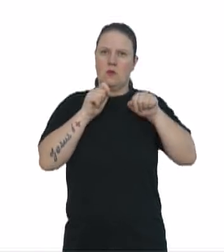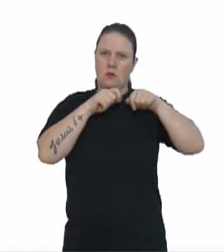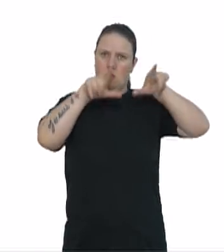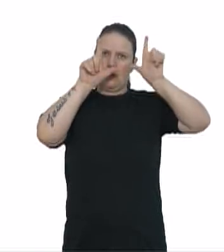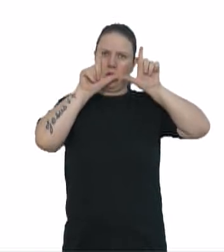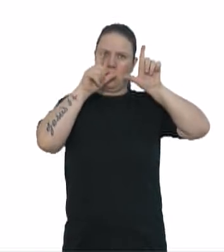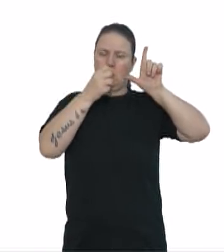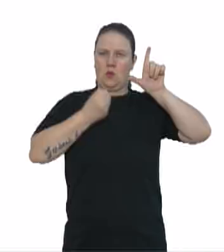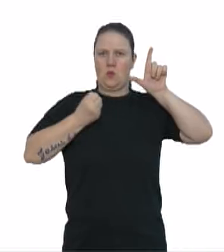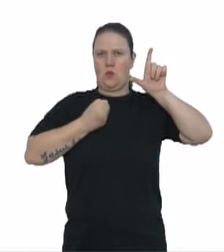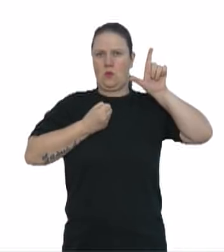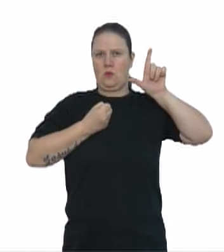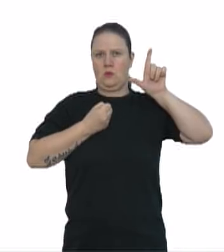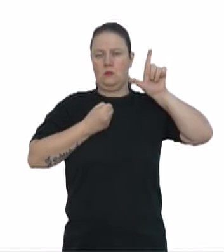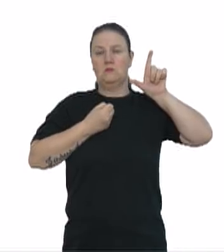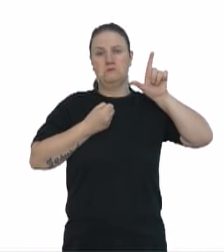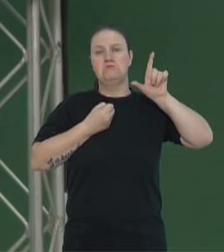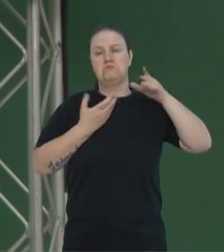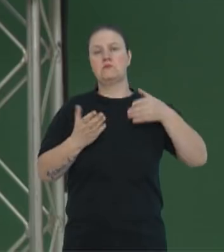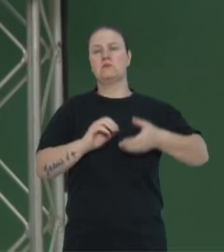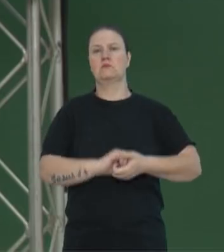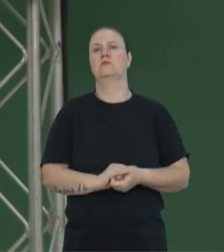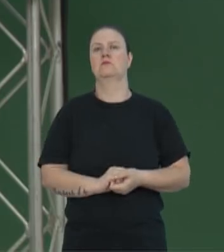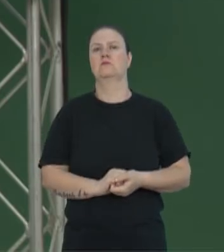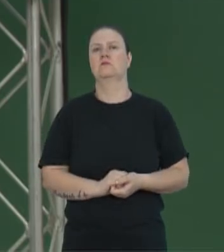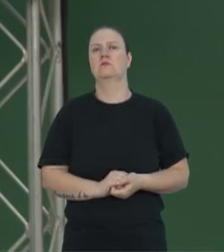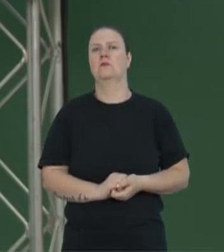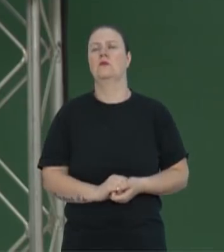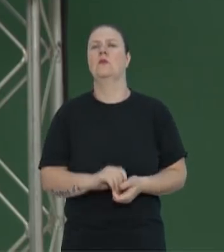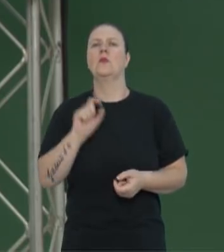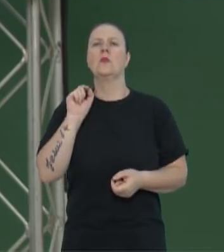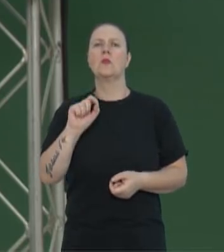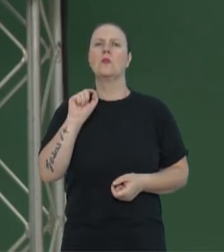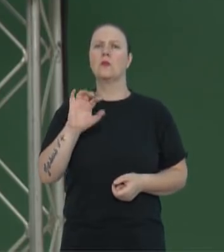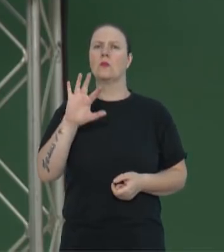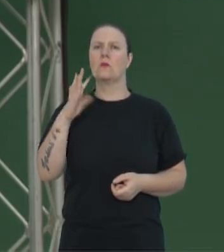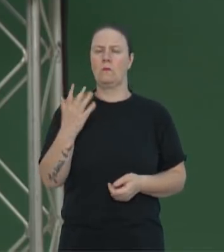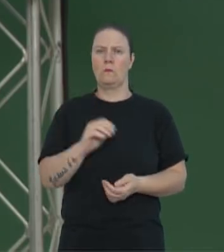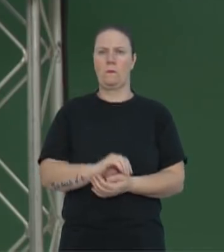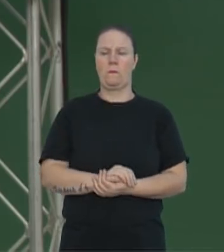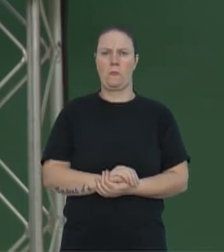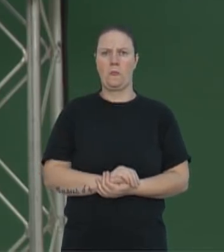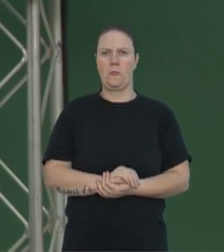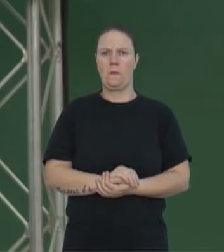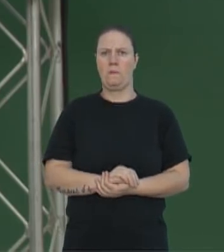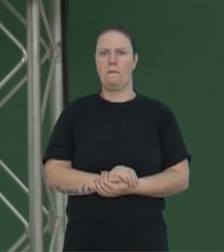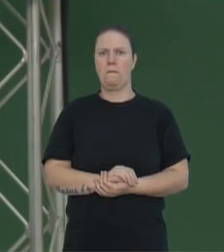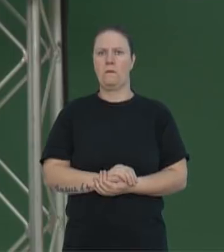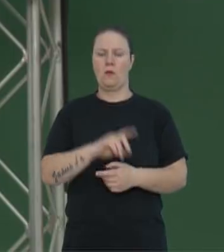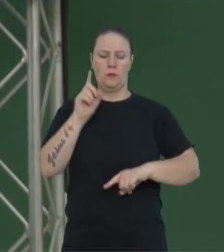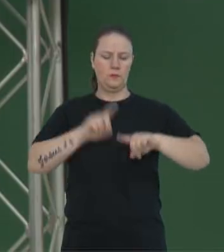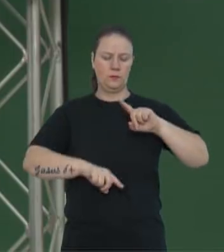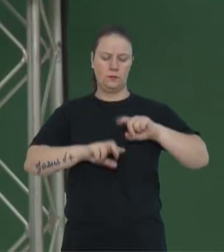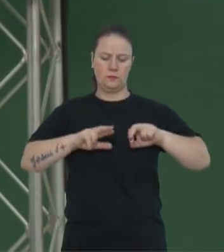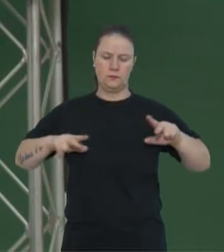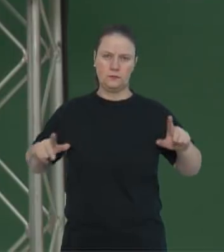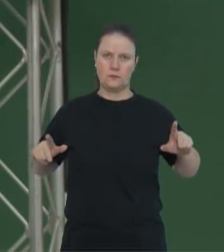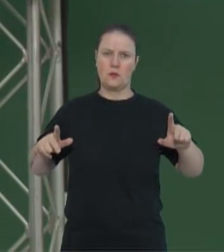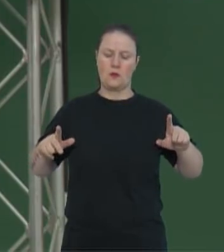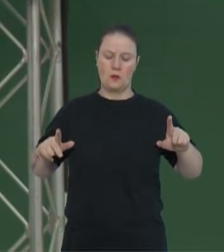manequim. Então, assim, na colagem tridimensional, embora os objetos